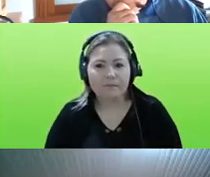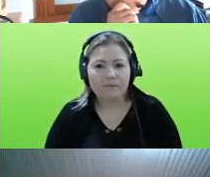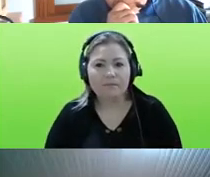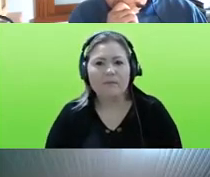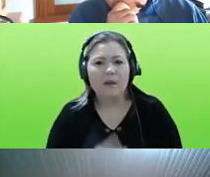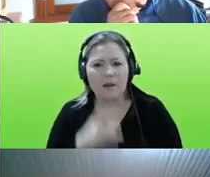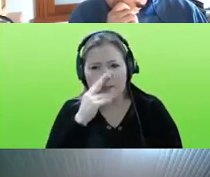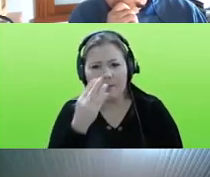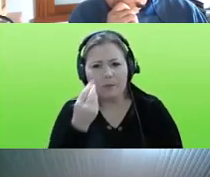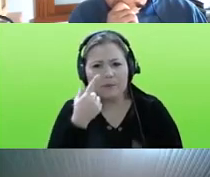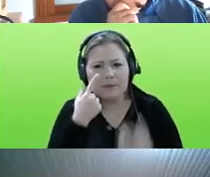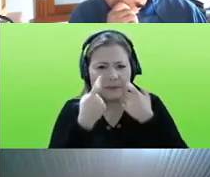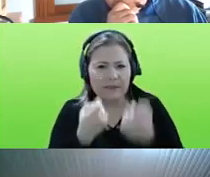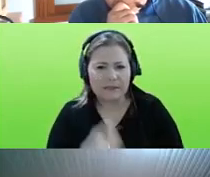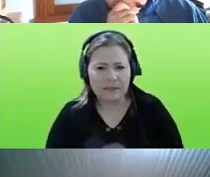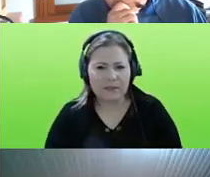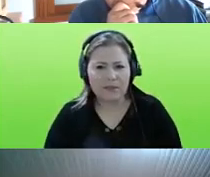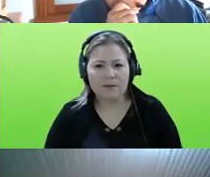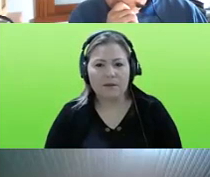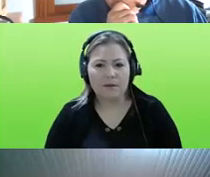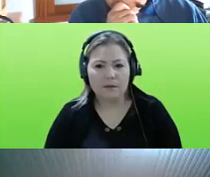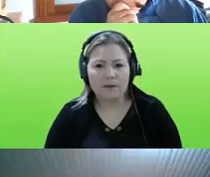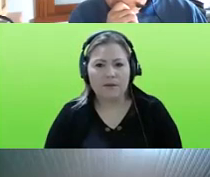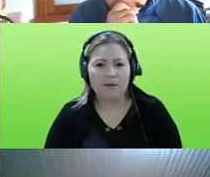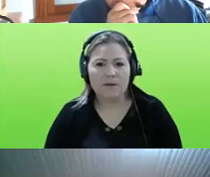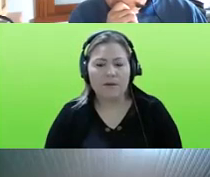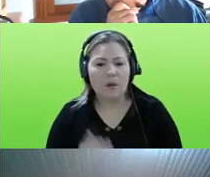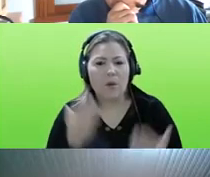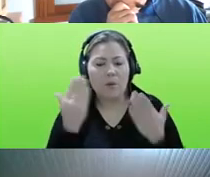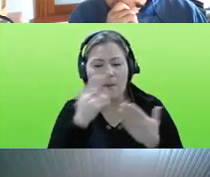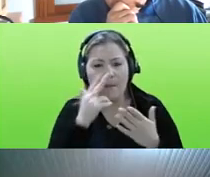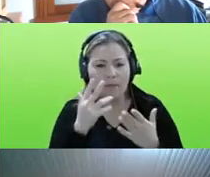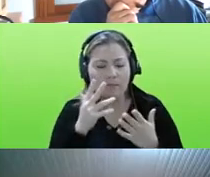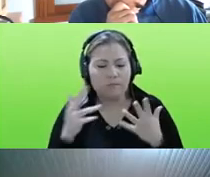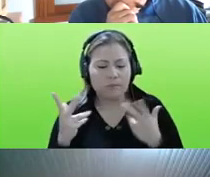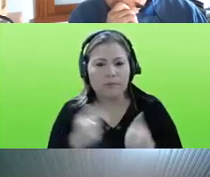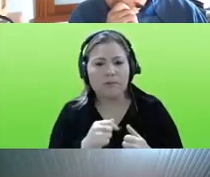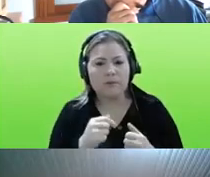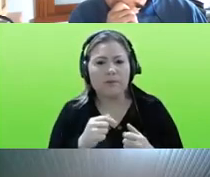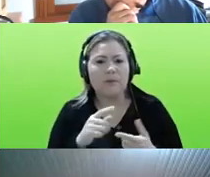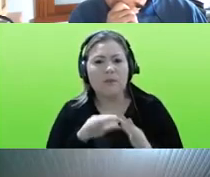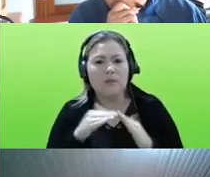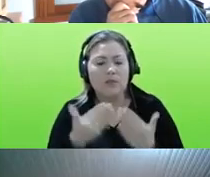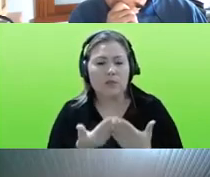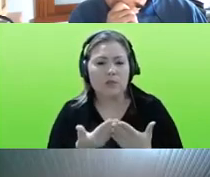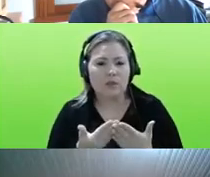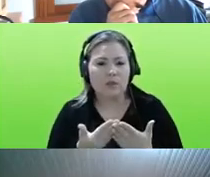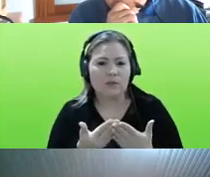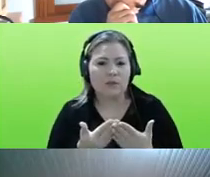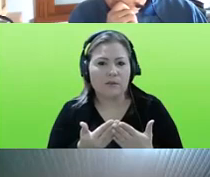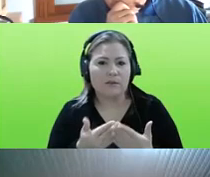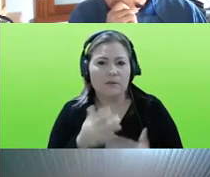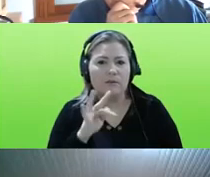interessante para fazer um apanhado panorâmico da chamada Escola de